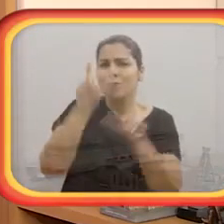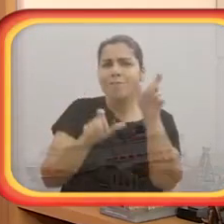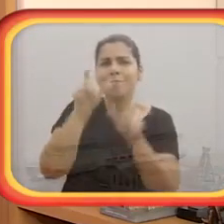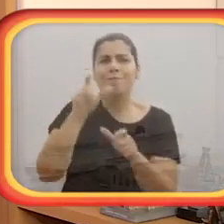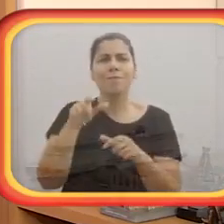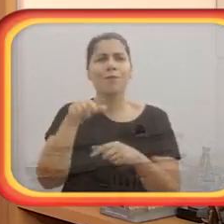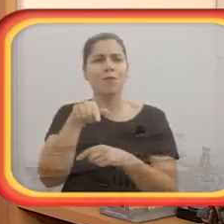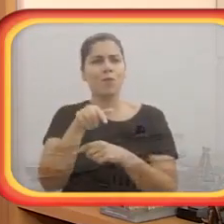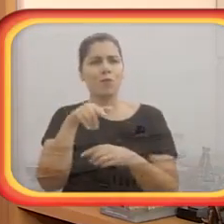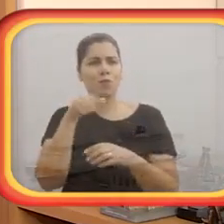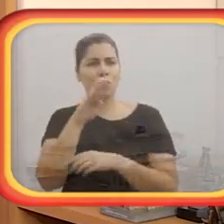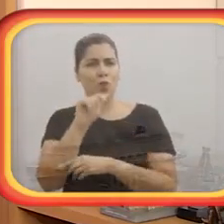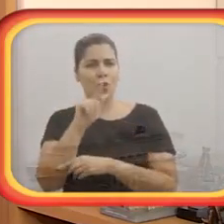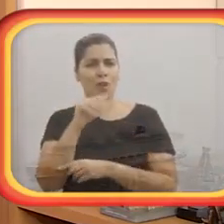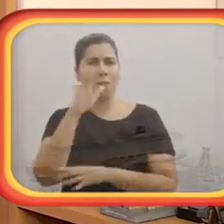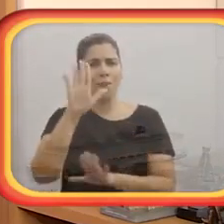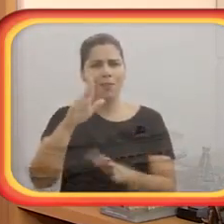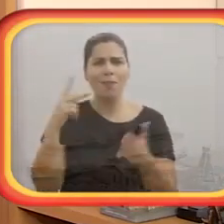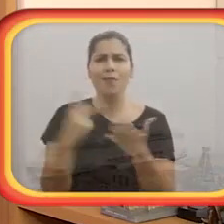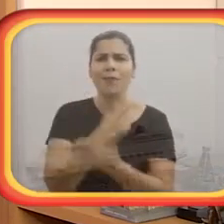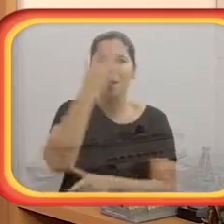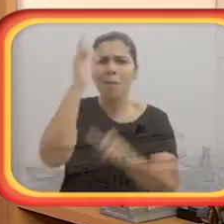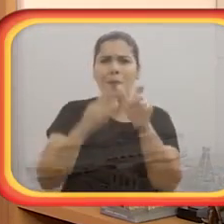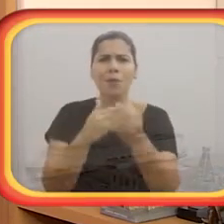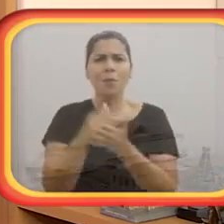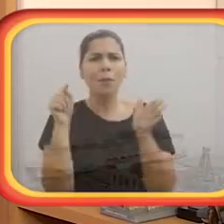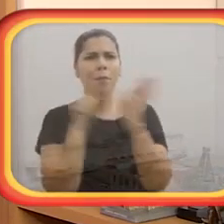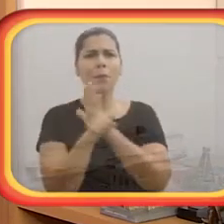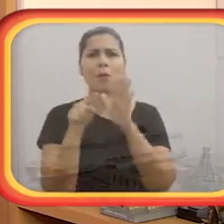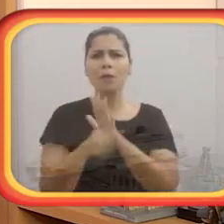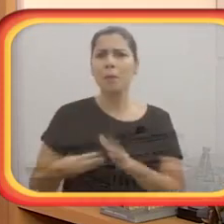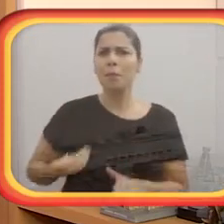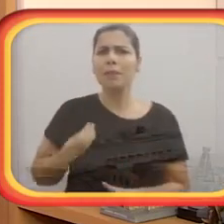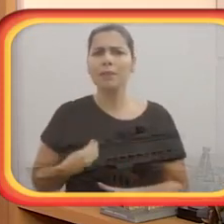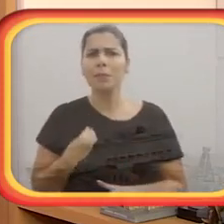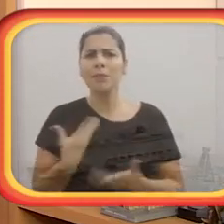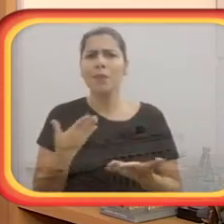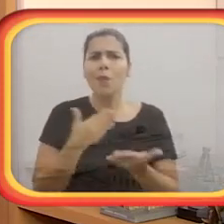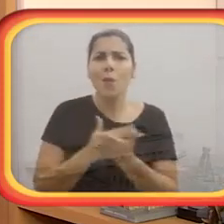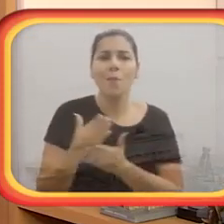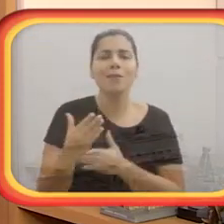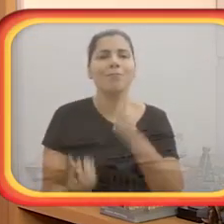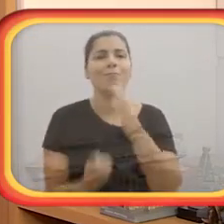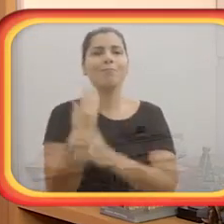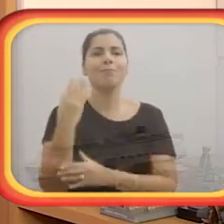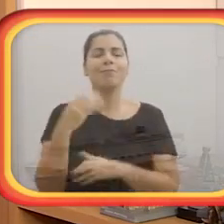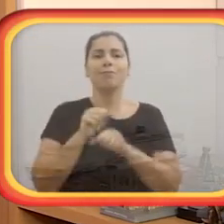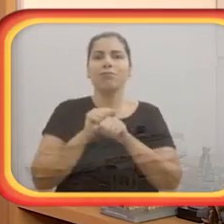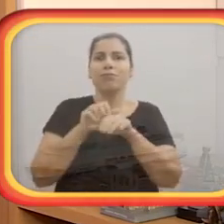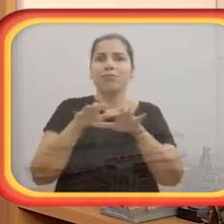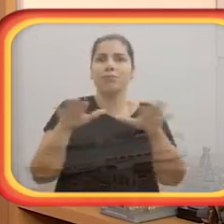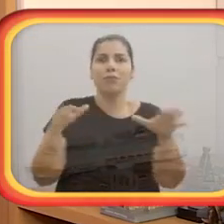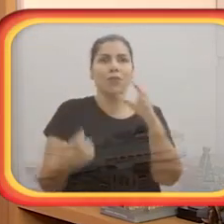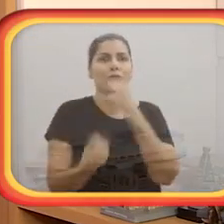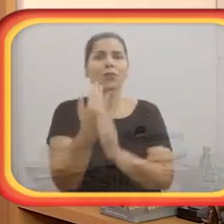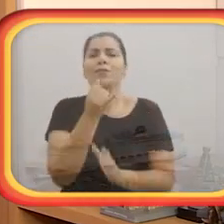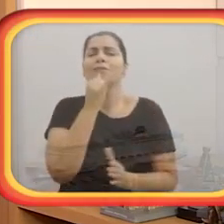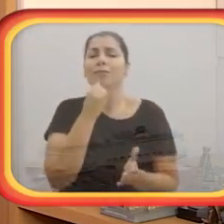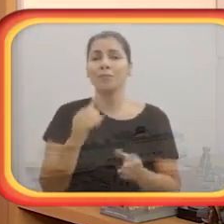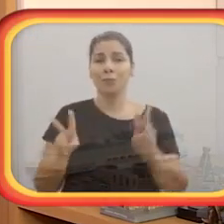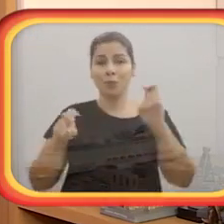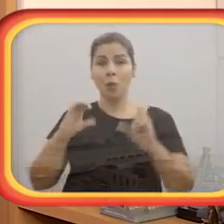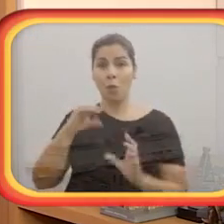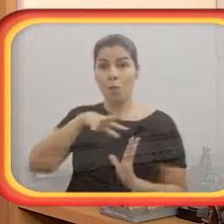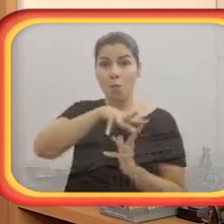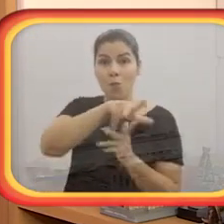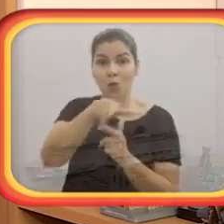A ideia inicial era contar em vídeo as histórias que já estavam no blog. Mas o que aconteceu foi que